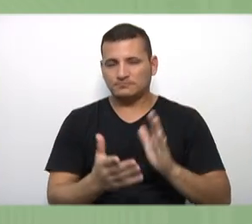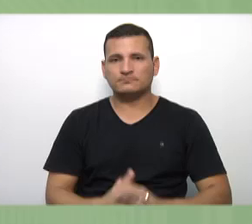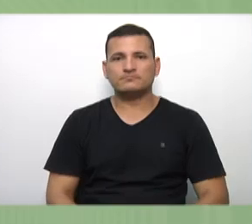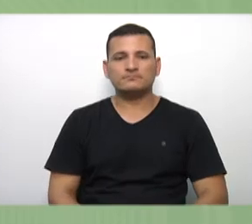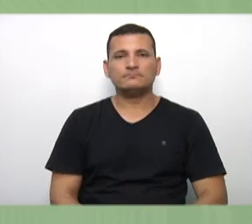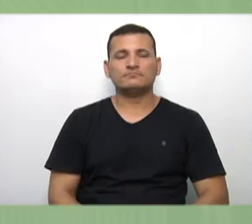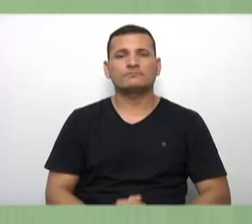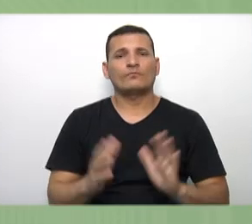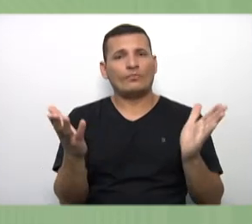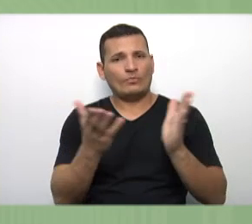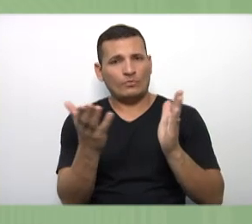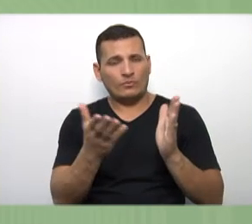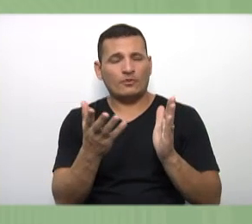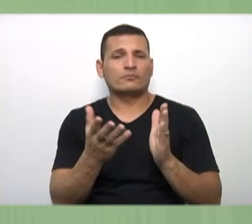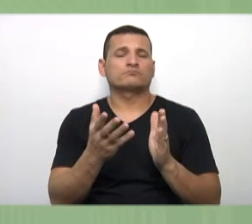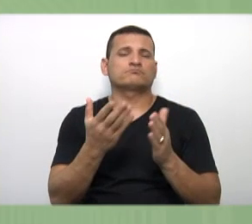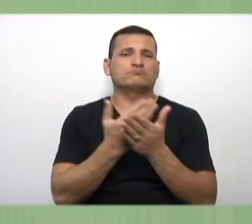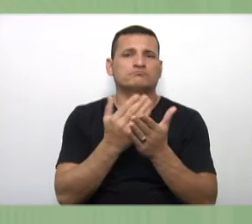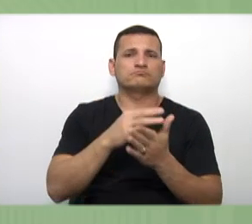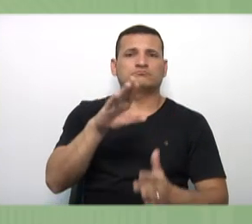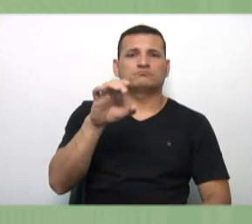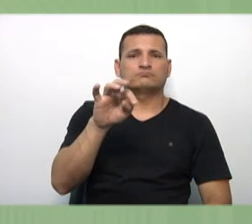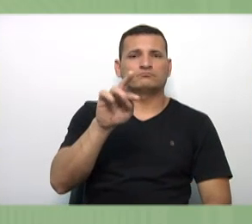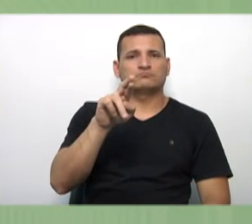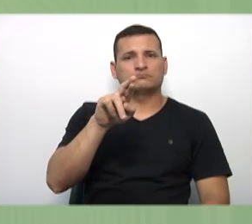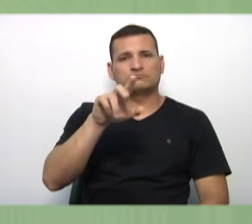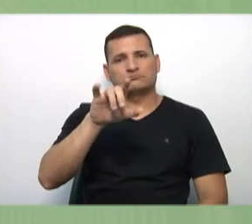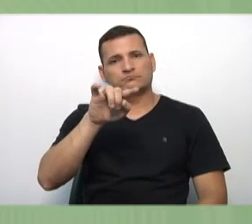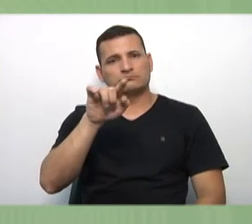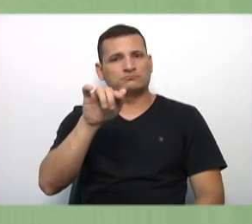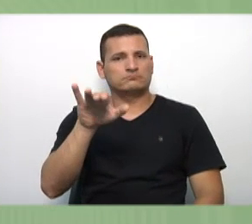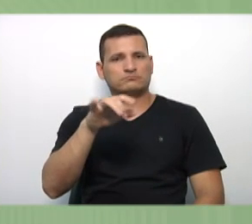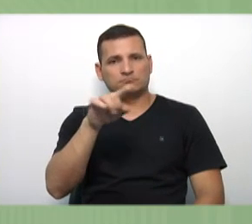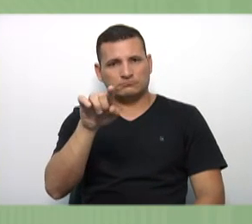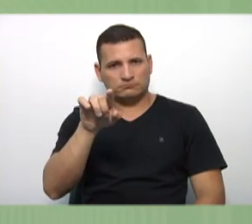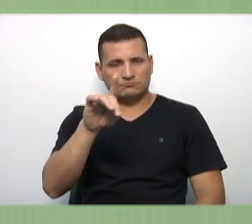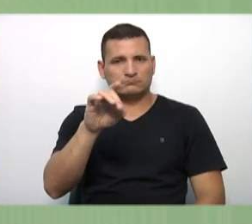sobre centralização e descentralização.